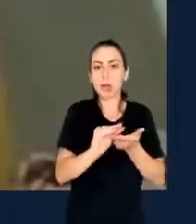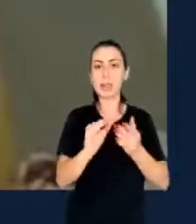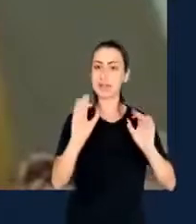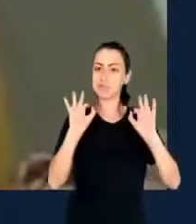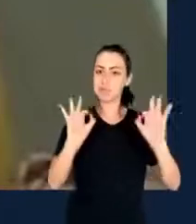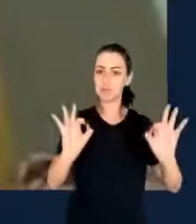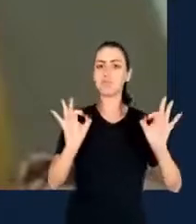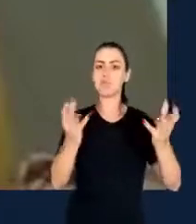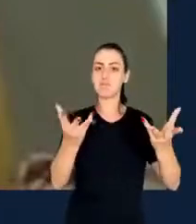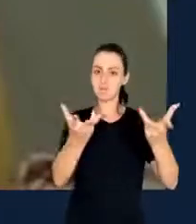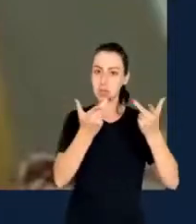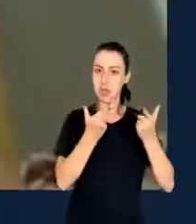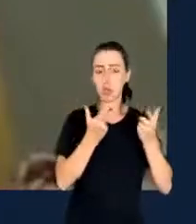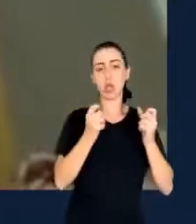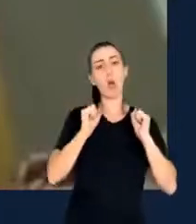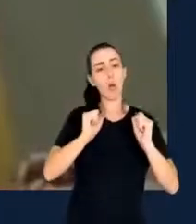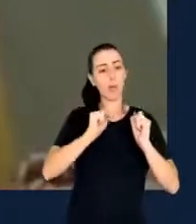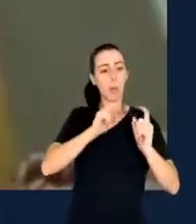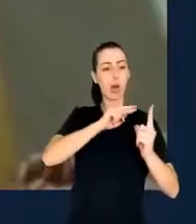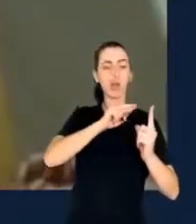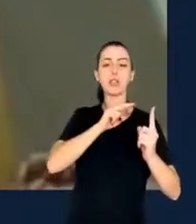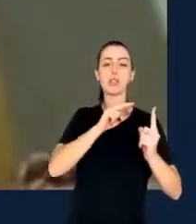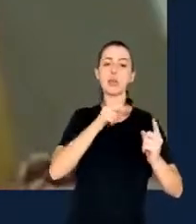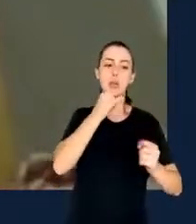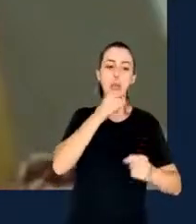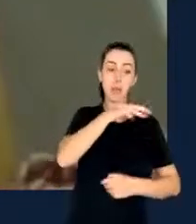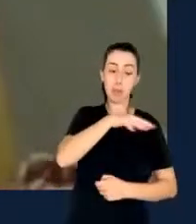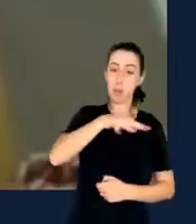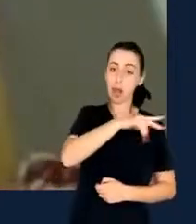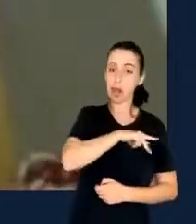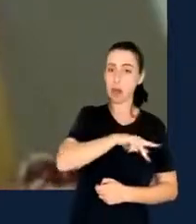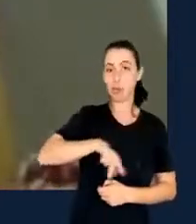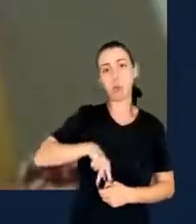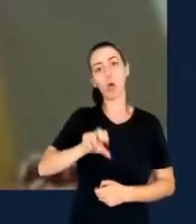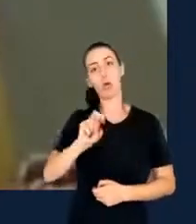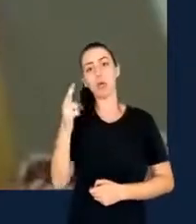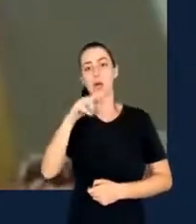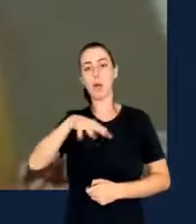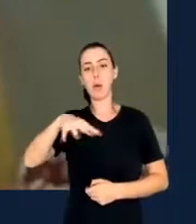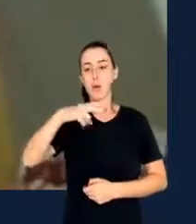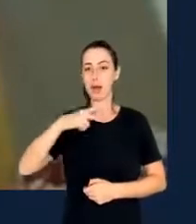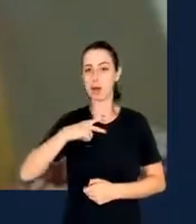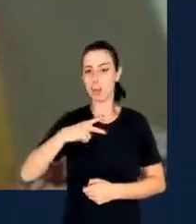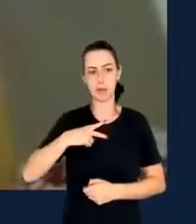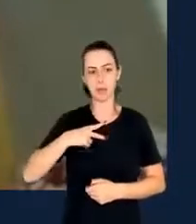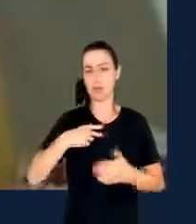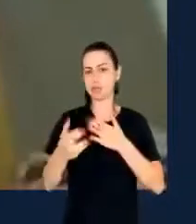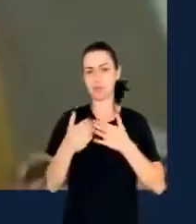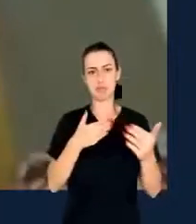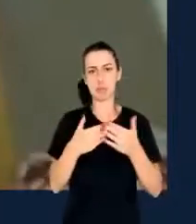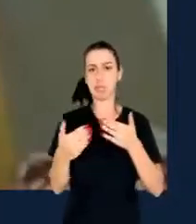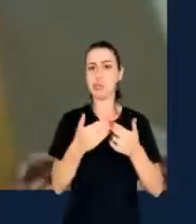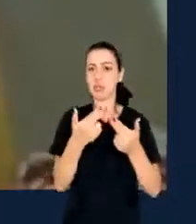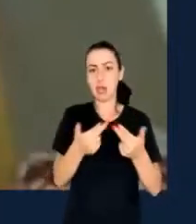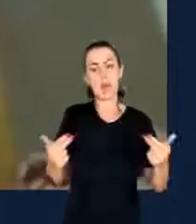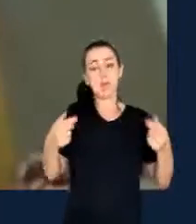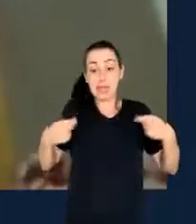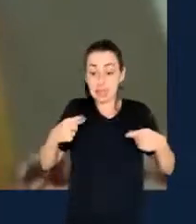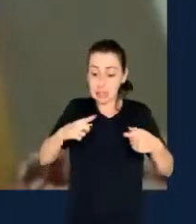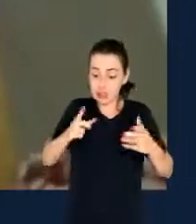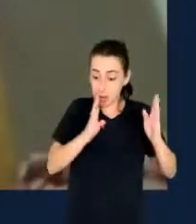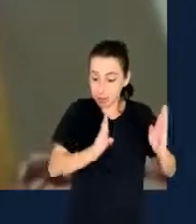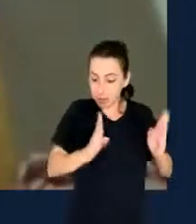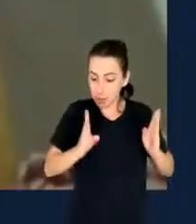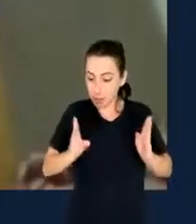seja do ponto de vista do setor privado e aí chegando finalmente à pergunta que foi feita sobre os riscos o jornalismo panama-papers